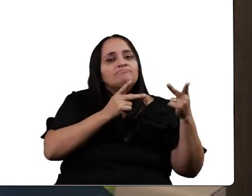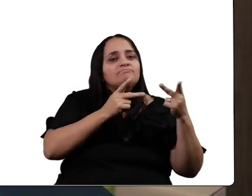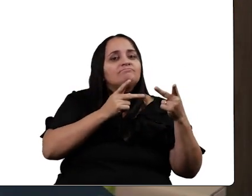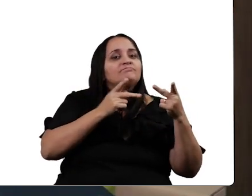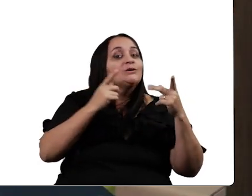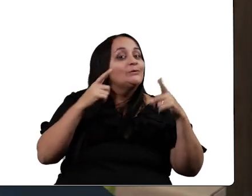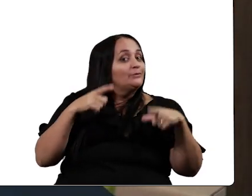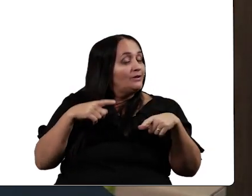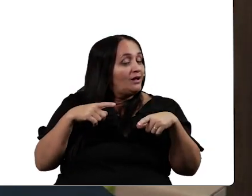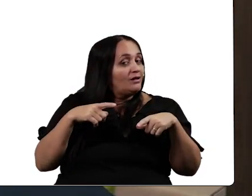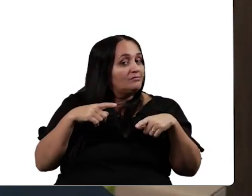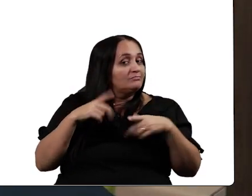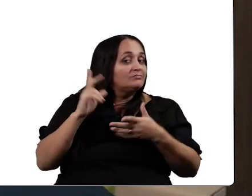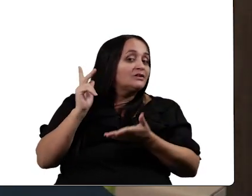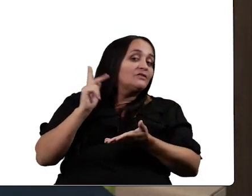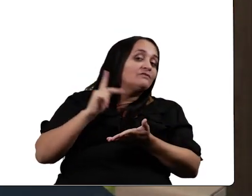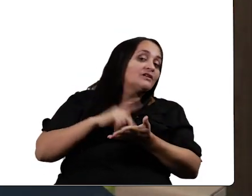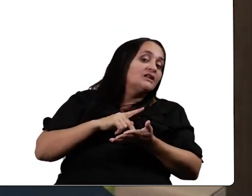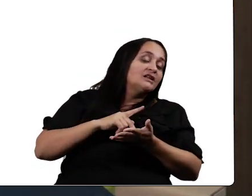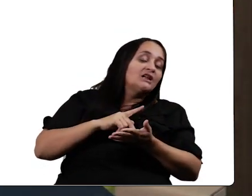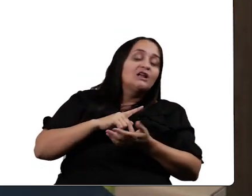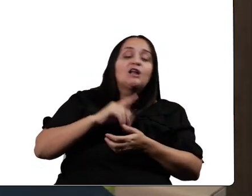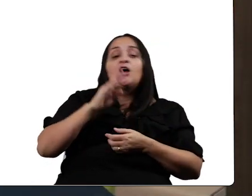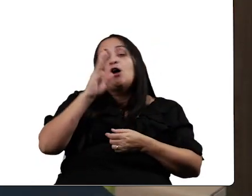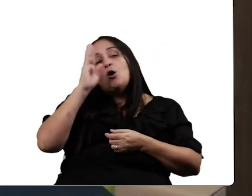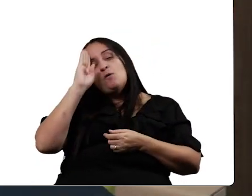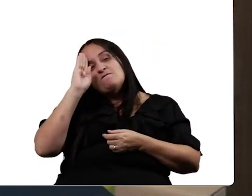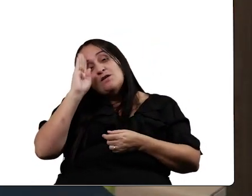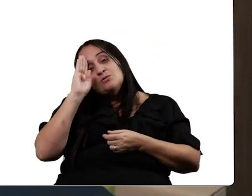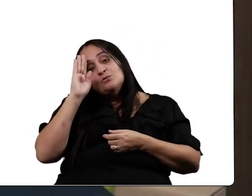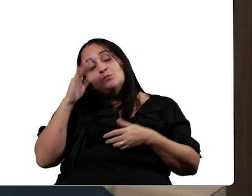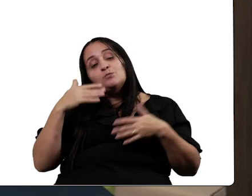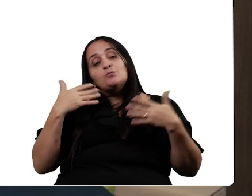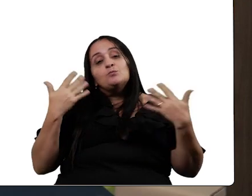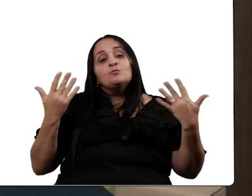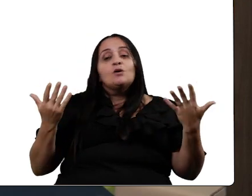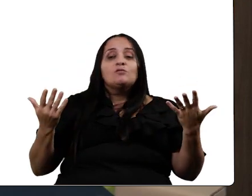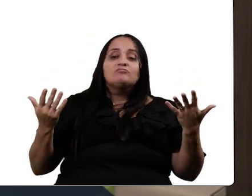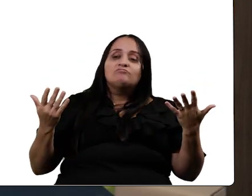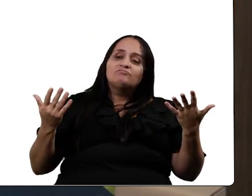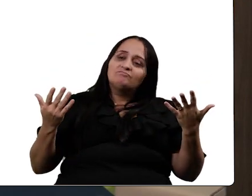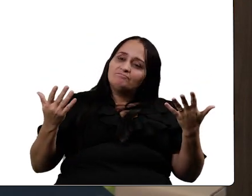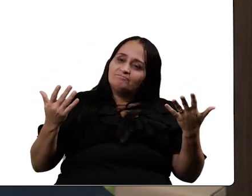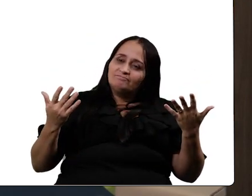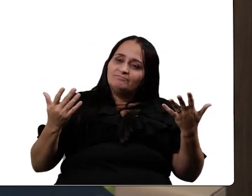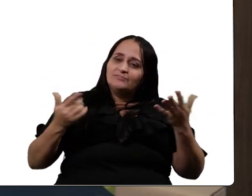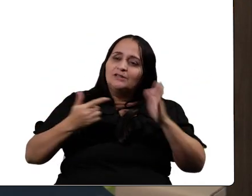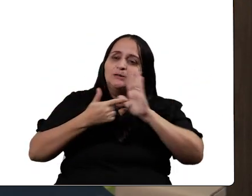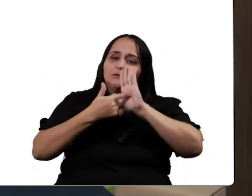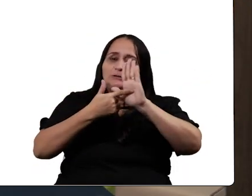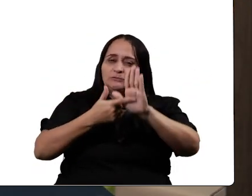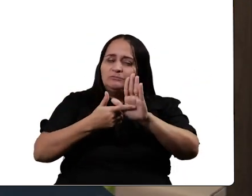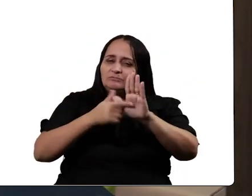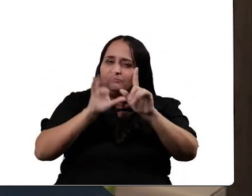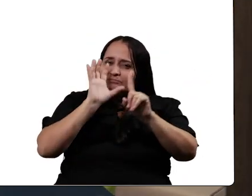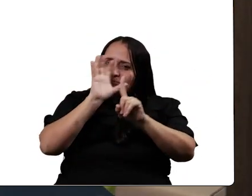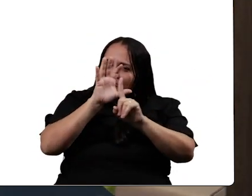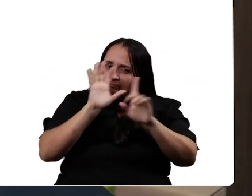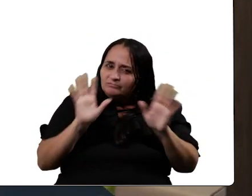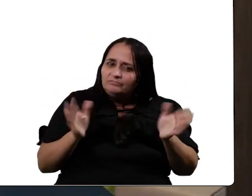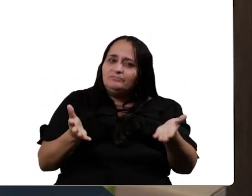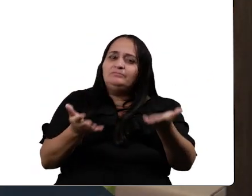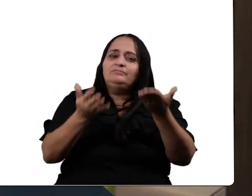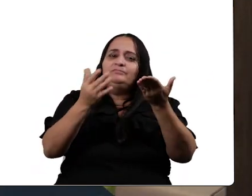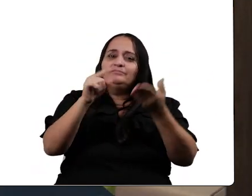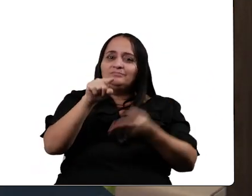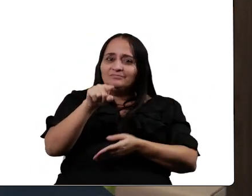alternativa é verdadeira ou falsa? Aquela campanha, quando diz redescubra o Brasil, viagem com responsabilidade, ela quer convencer você